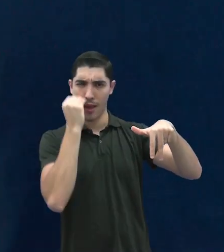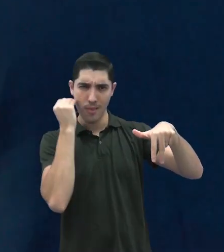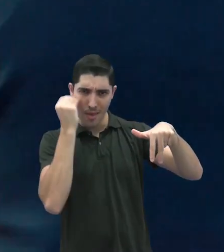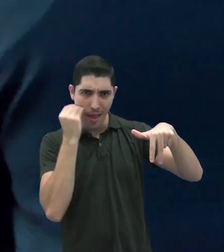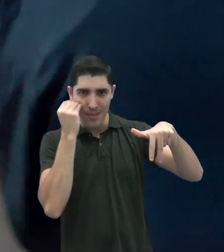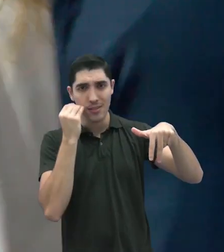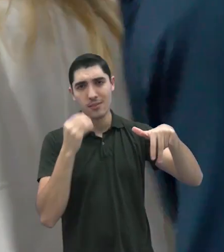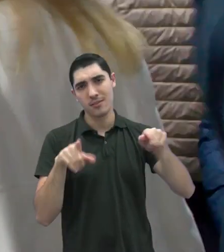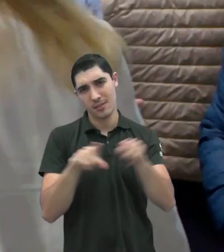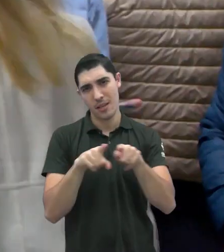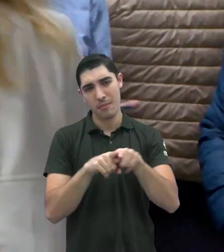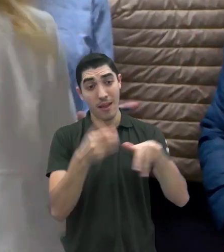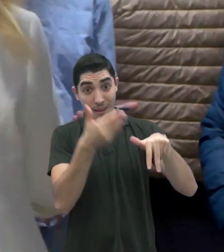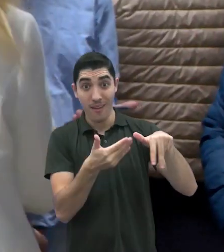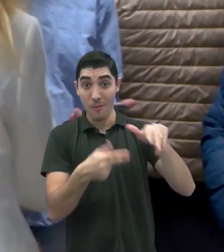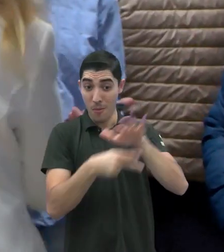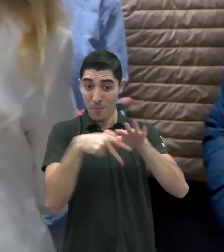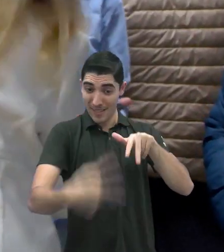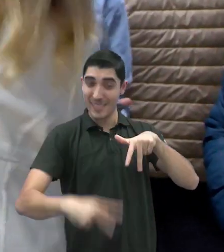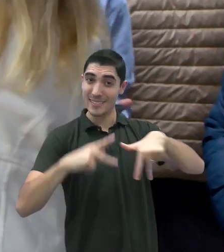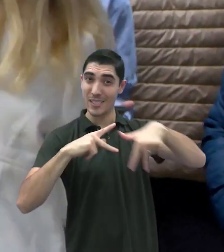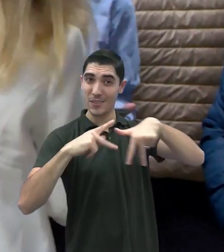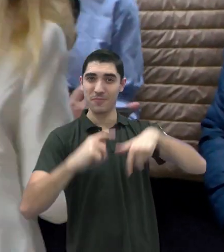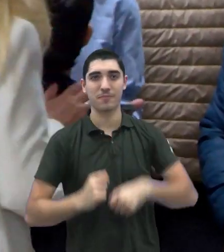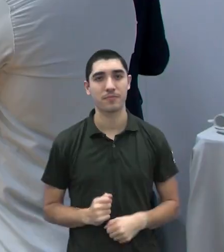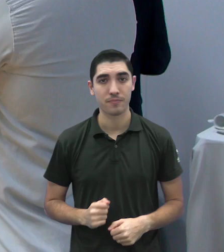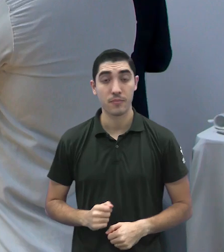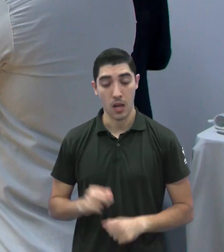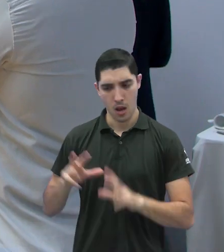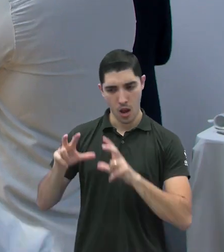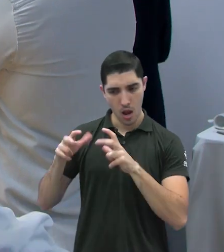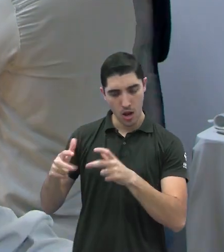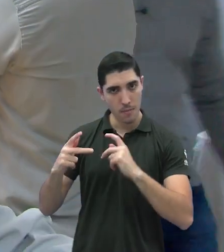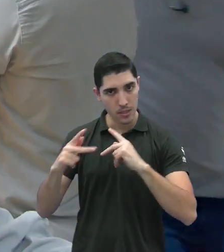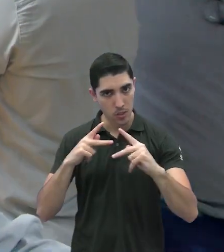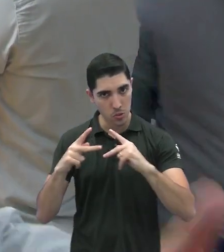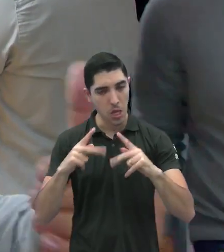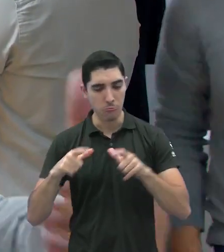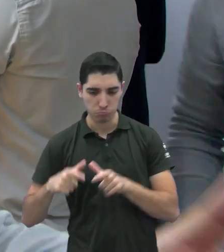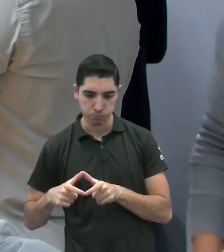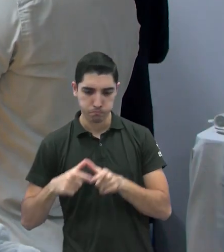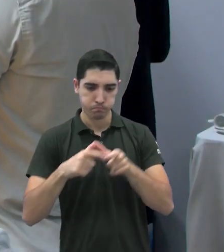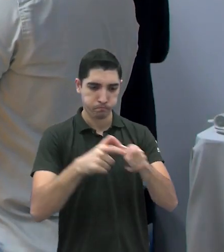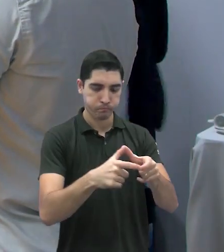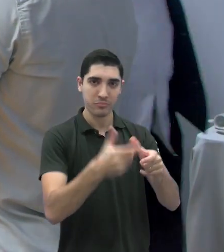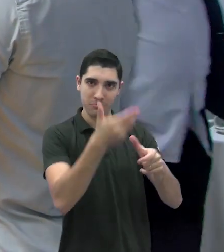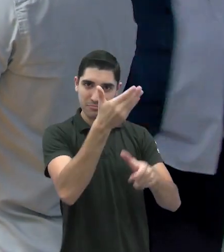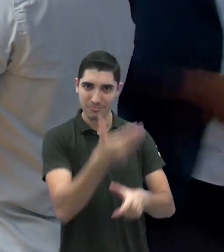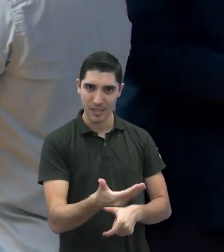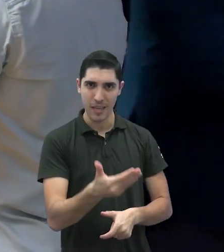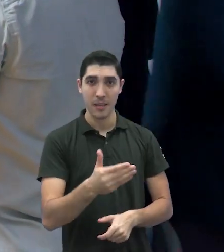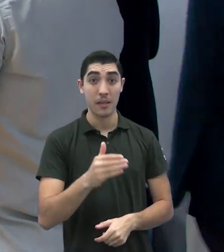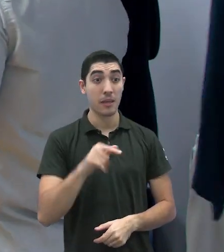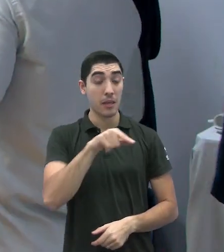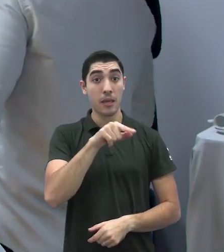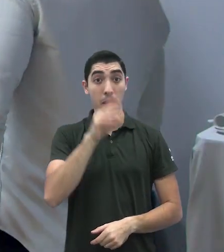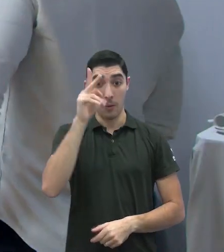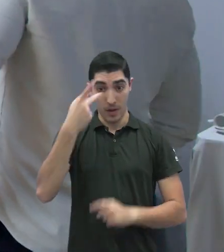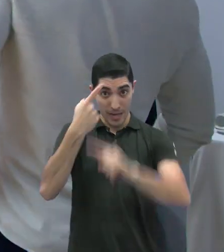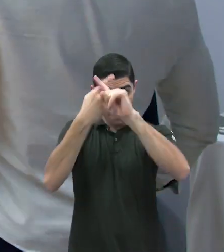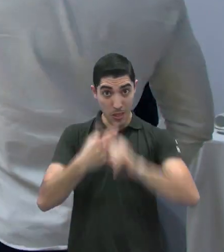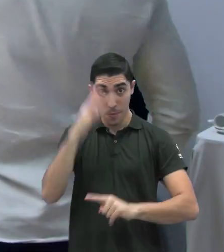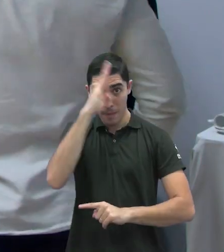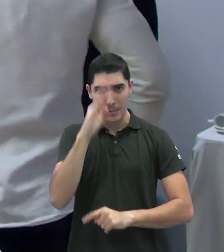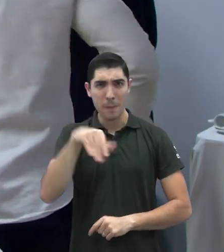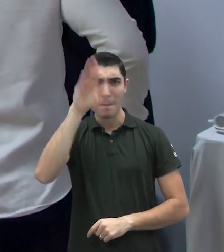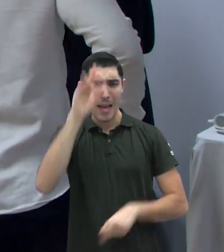ele, com esse currículo e mais do que tudo, né? Joseense. A Câmara Municipal concedendo essa medalha ao nosso atleta, artilheiro